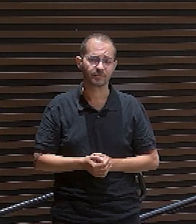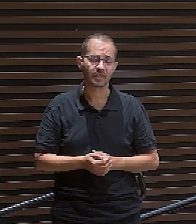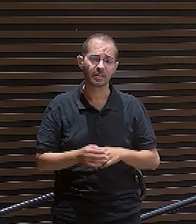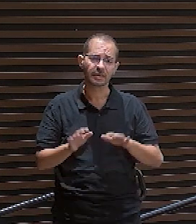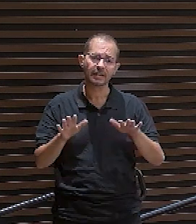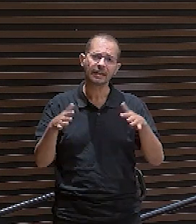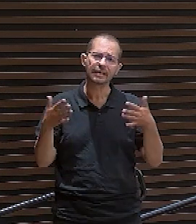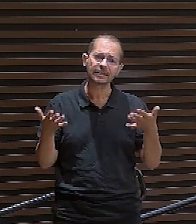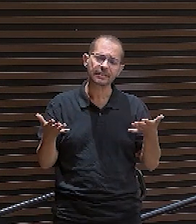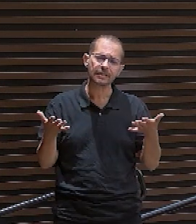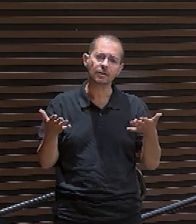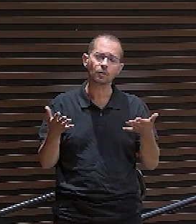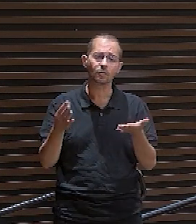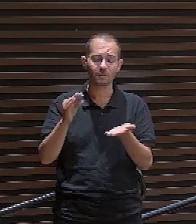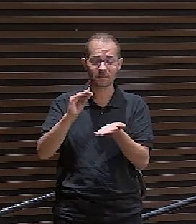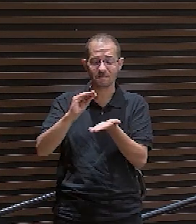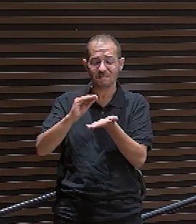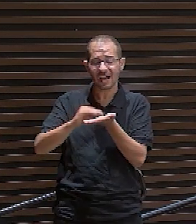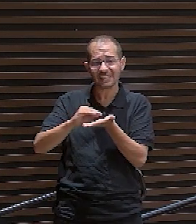provavelmente faltava